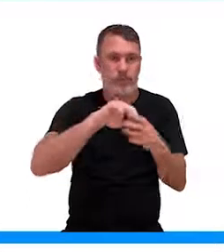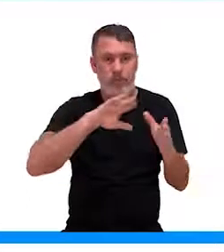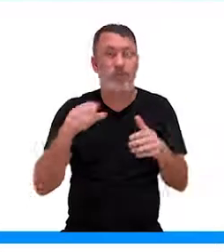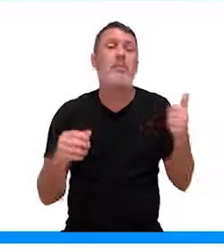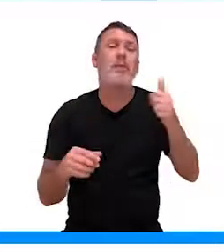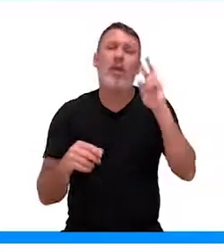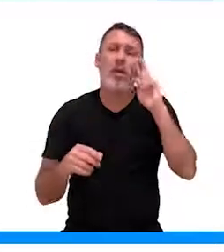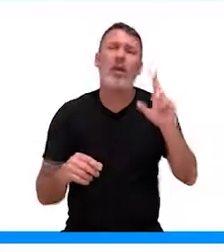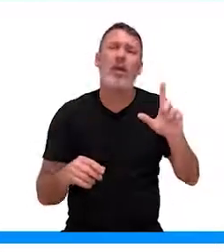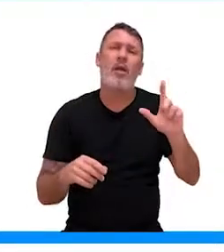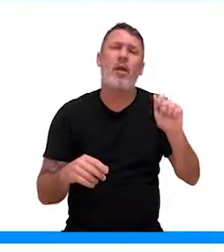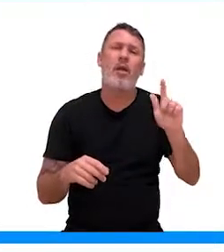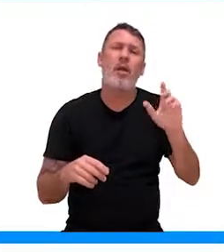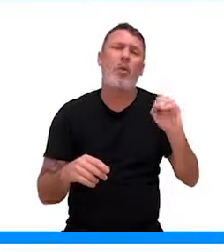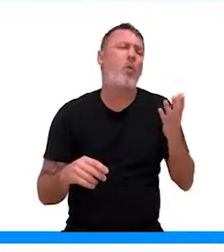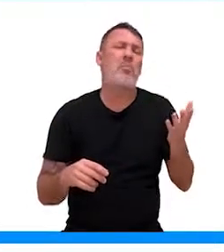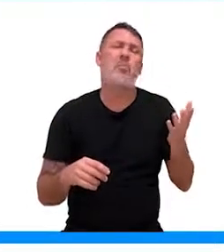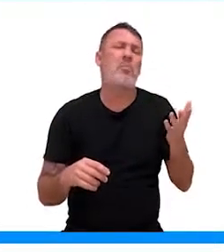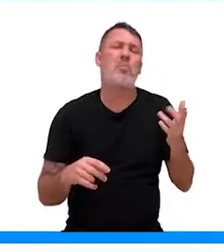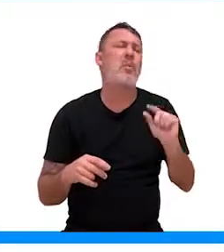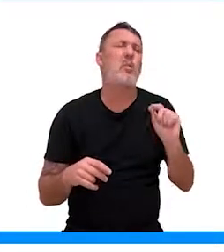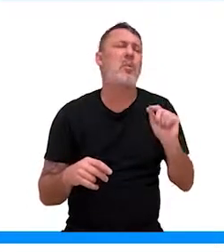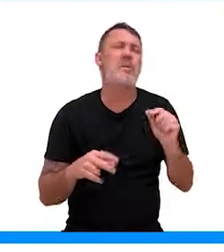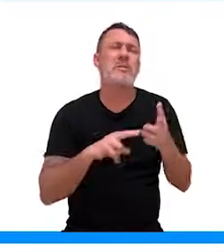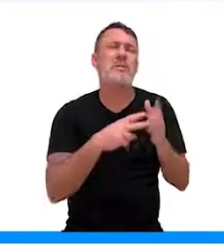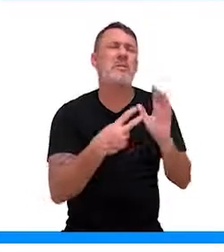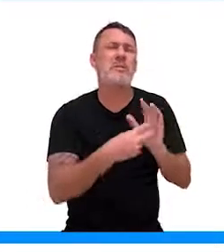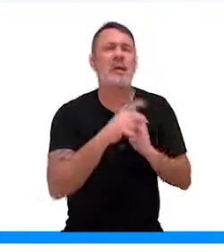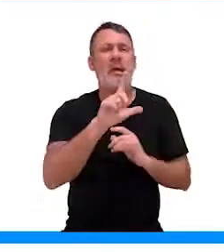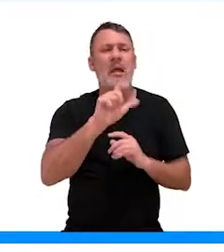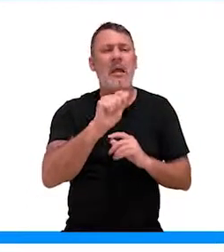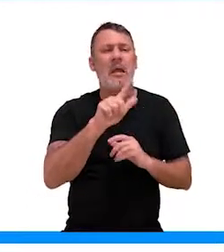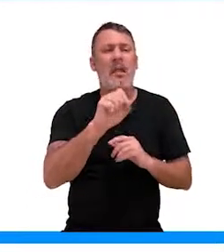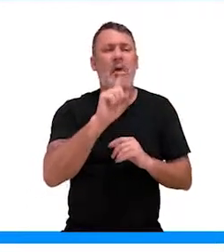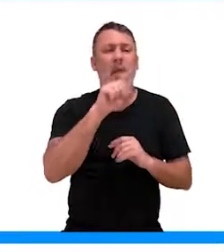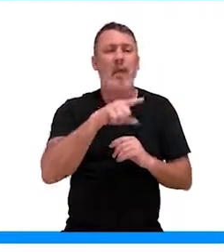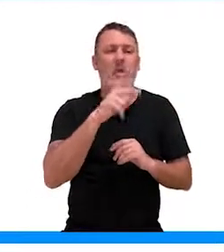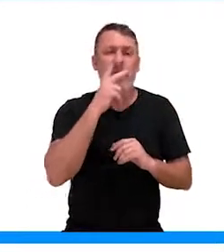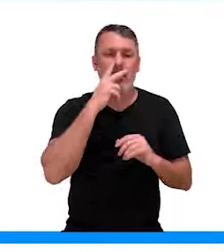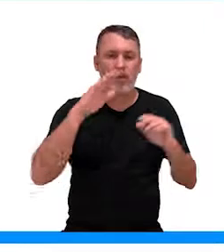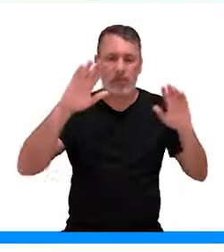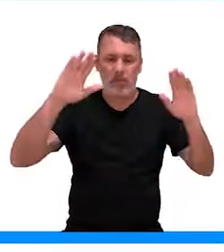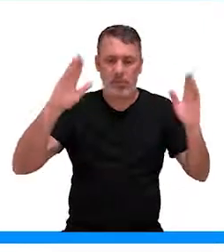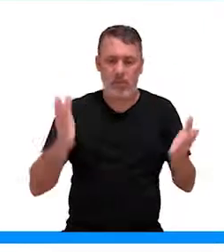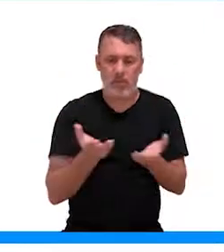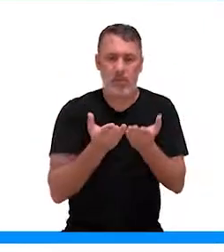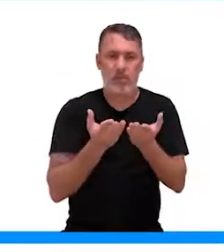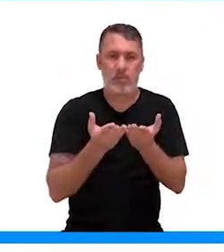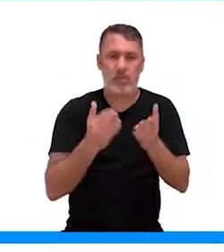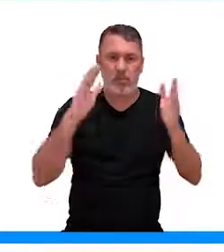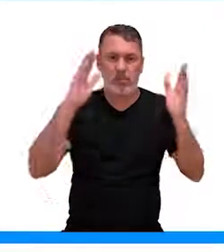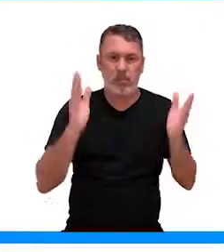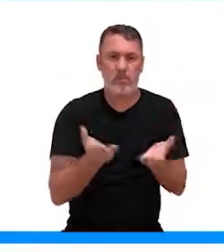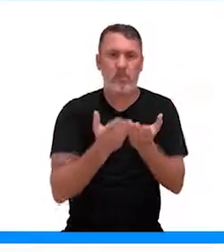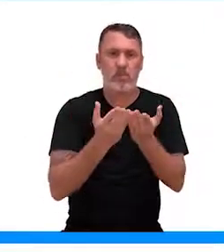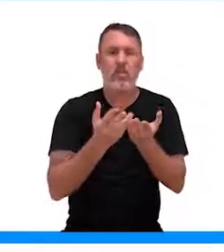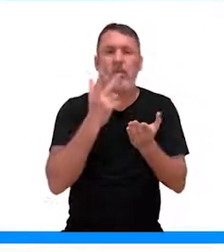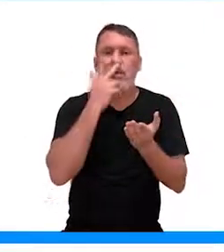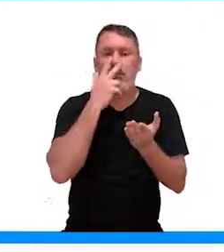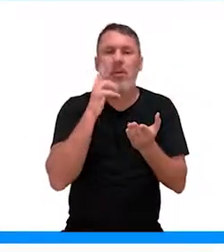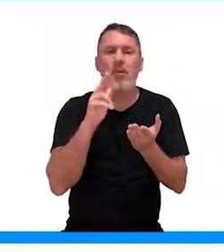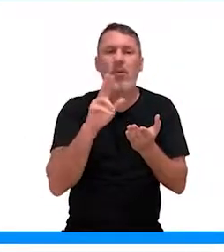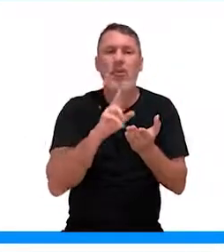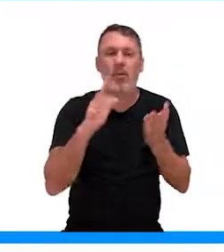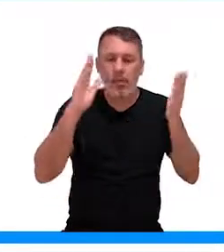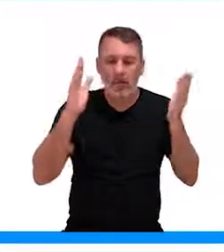Primeiro, lago, tá? Meus amores, o que é um lago? É uma área depressiva do relevo, né? O que é uma depressão,